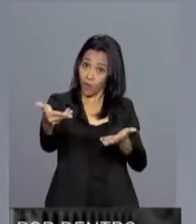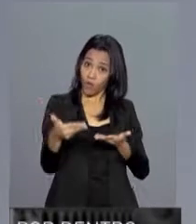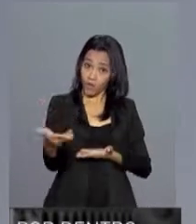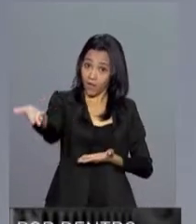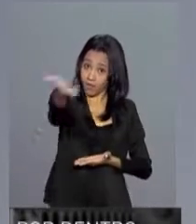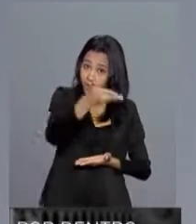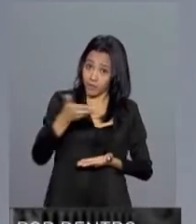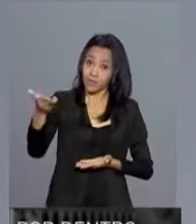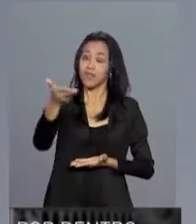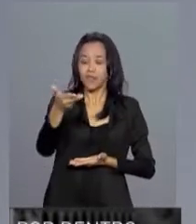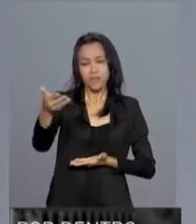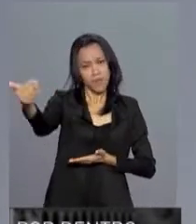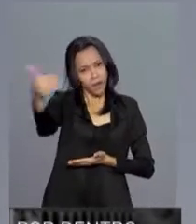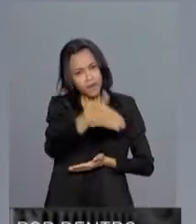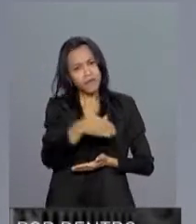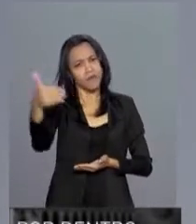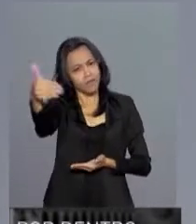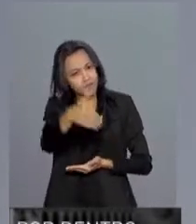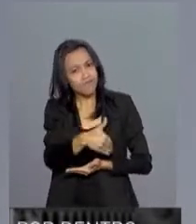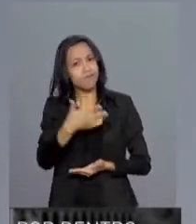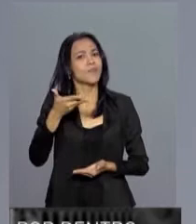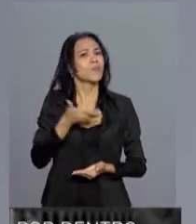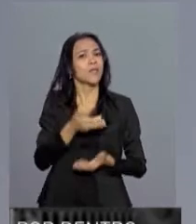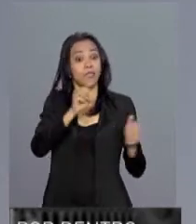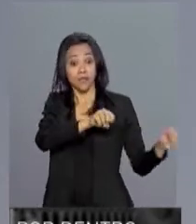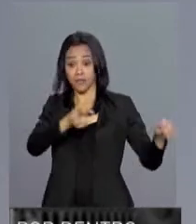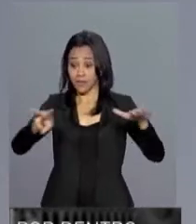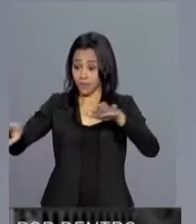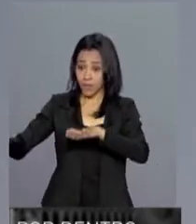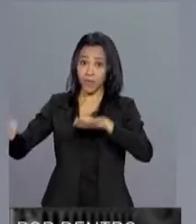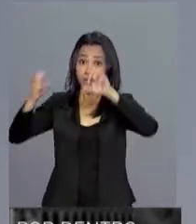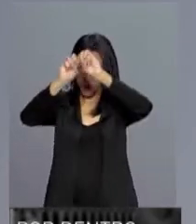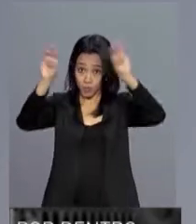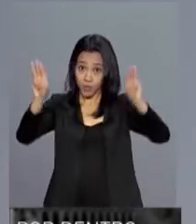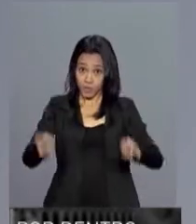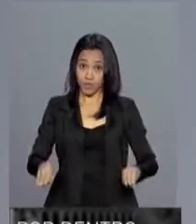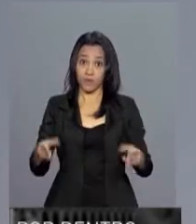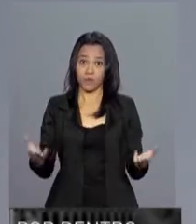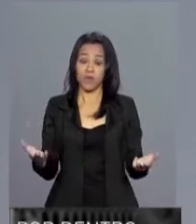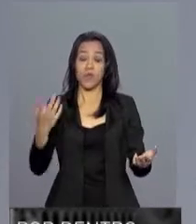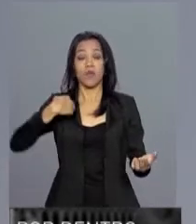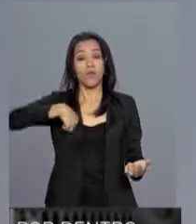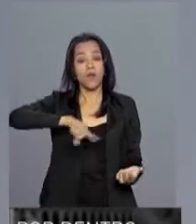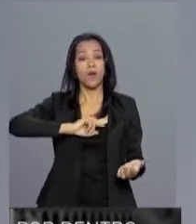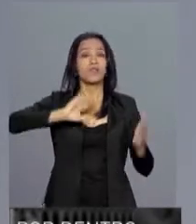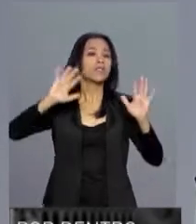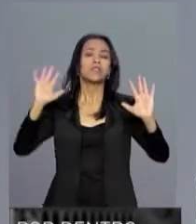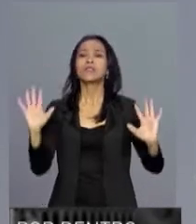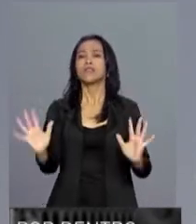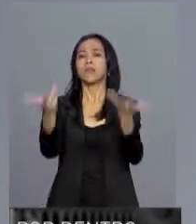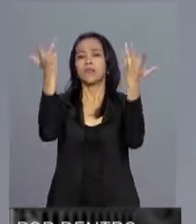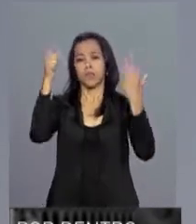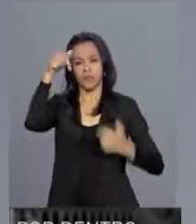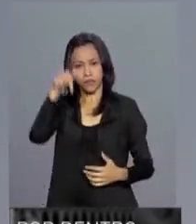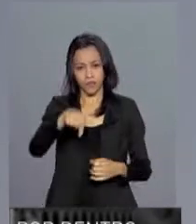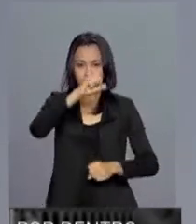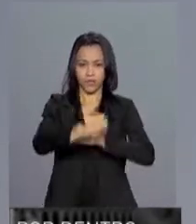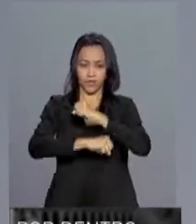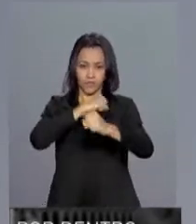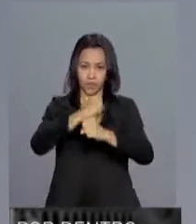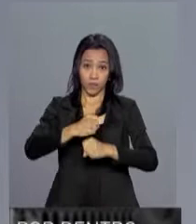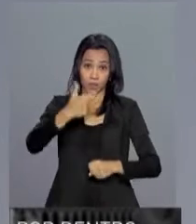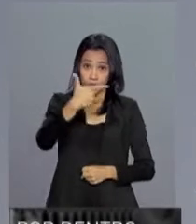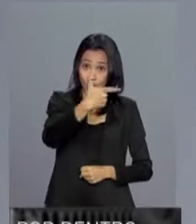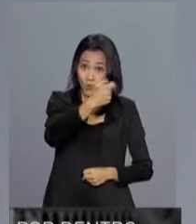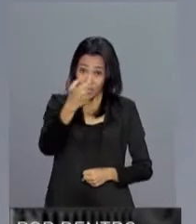compareçam às atividades da semana de de museus né nós estamos celebrando este ano os 200 anos